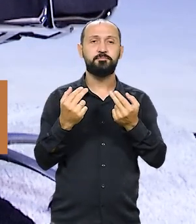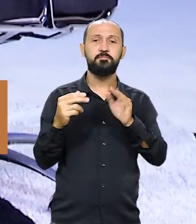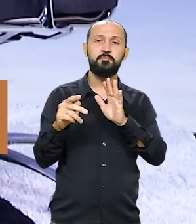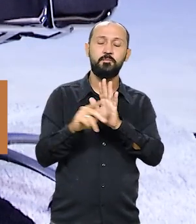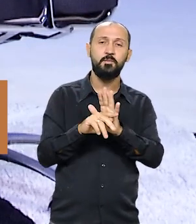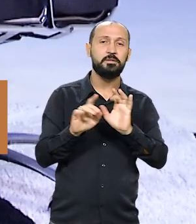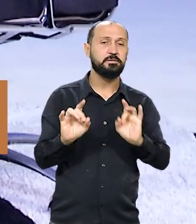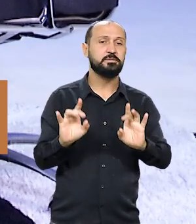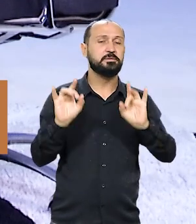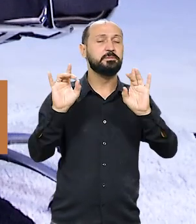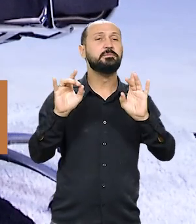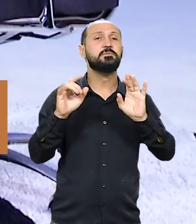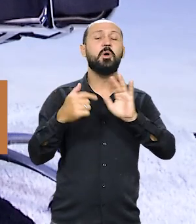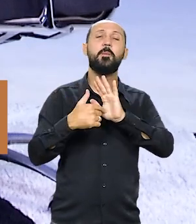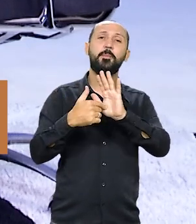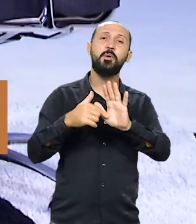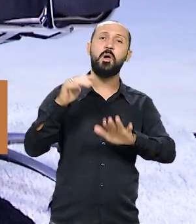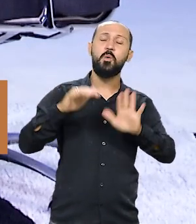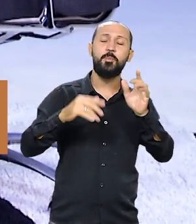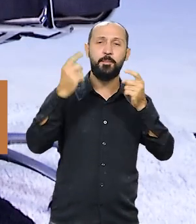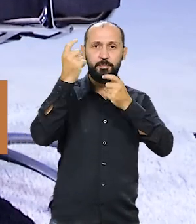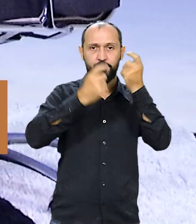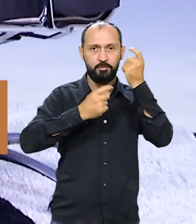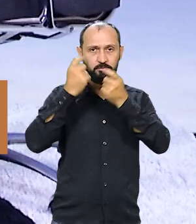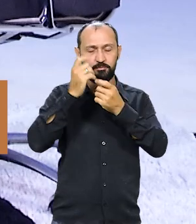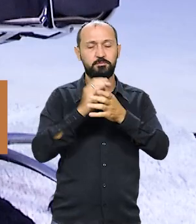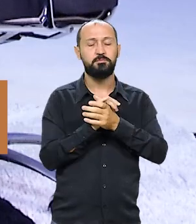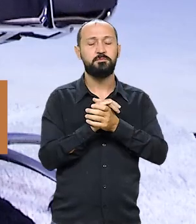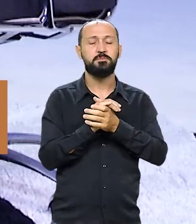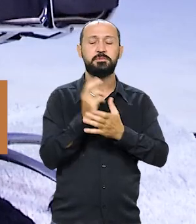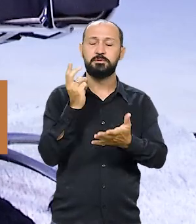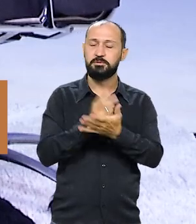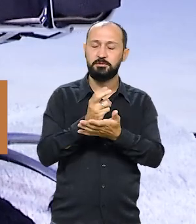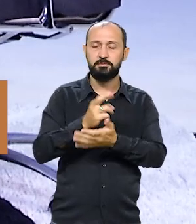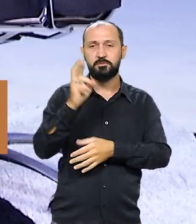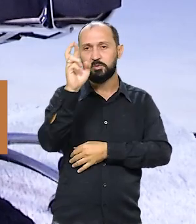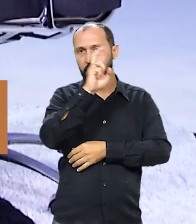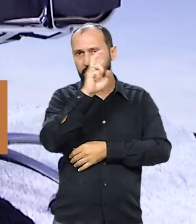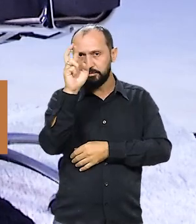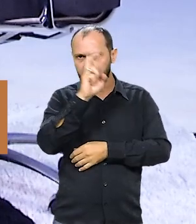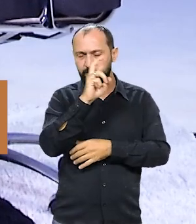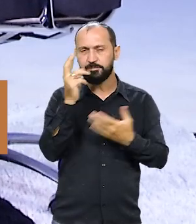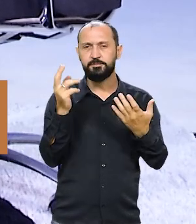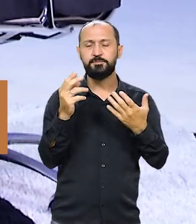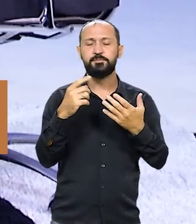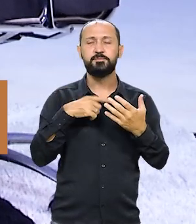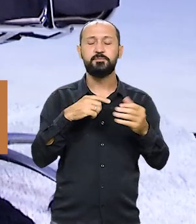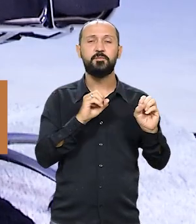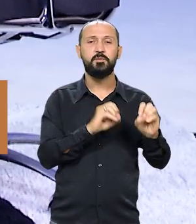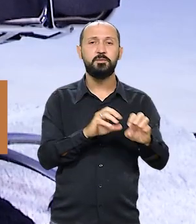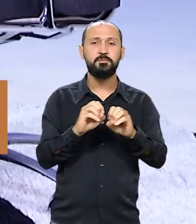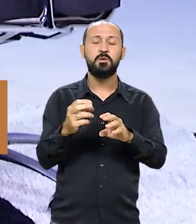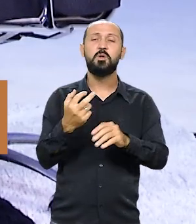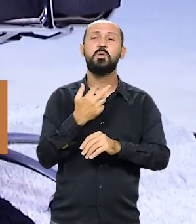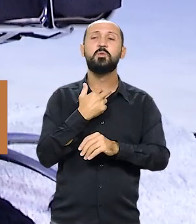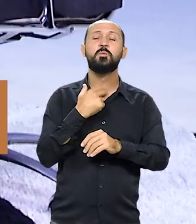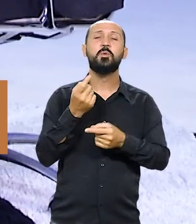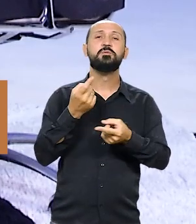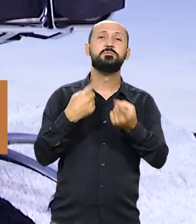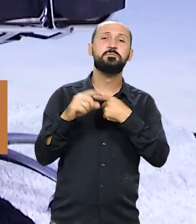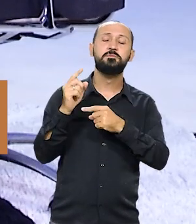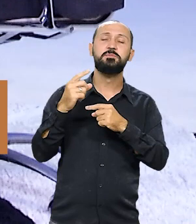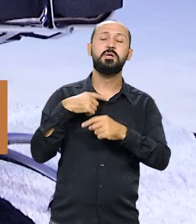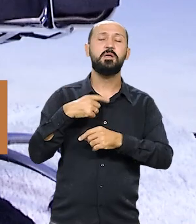algo mais específico e que demande uma certa preocupação. Sempre observar e sempre a educação ela nunca